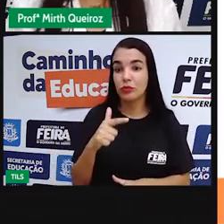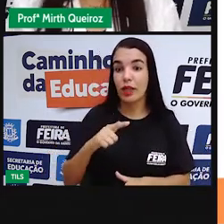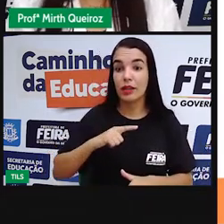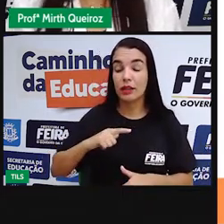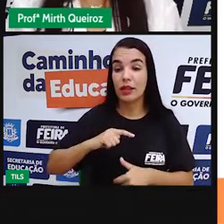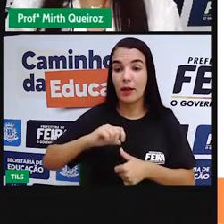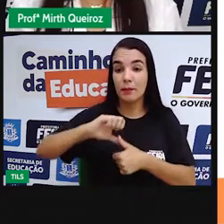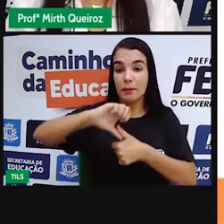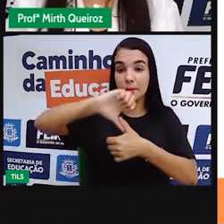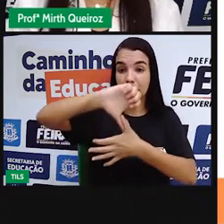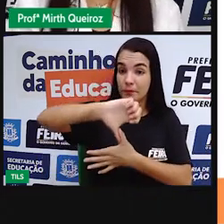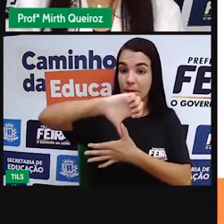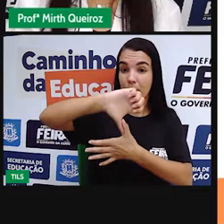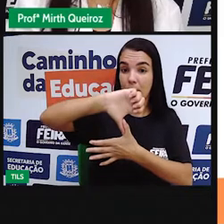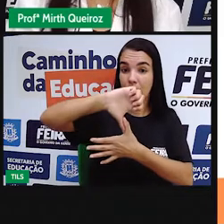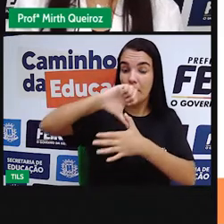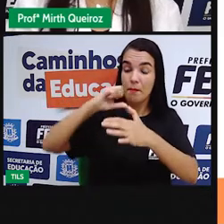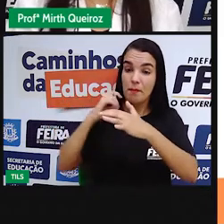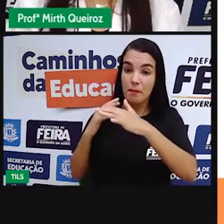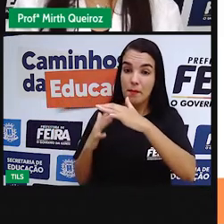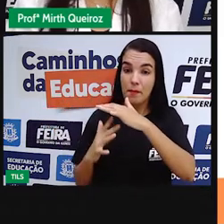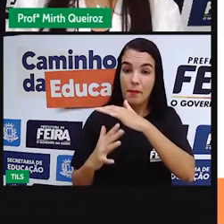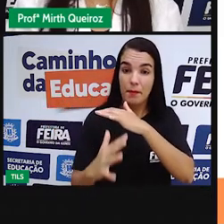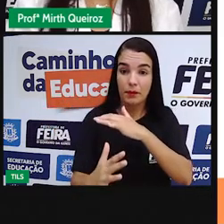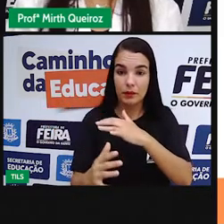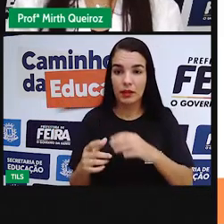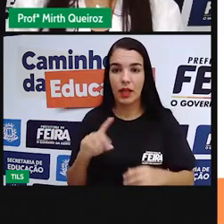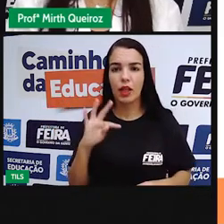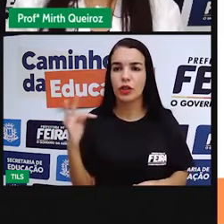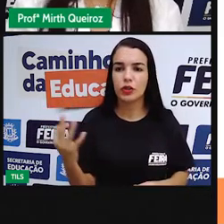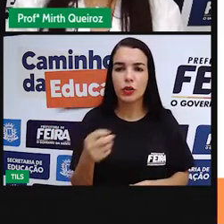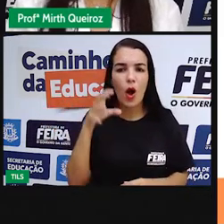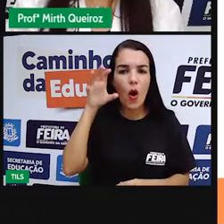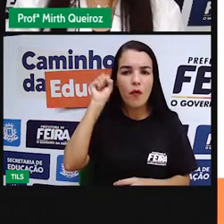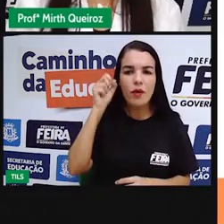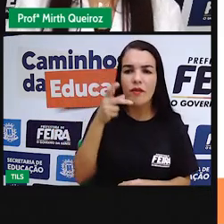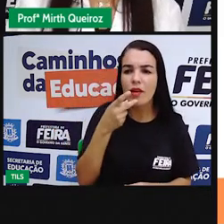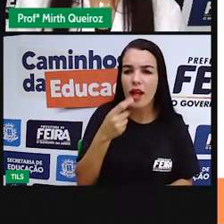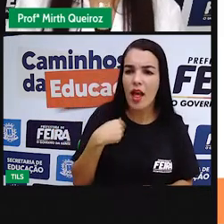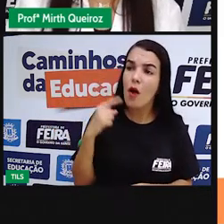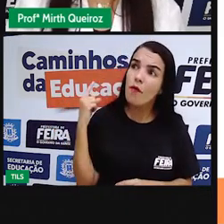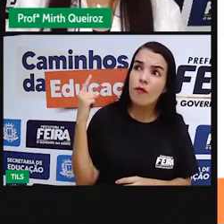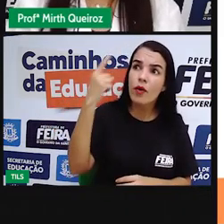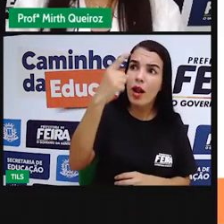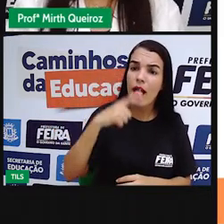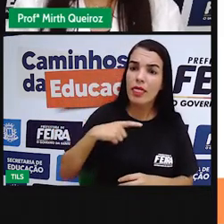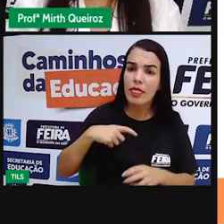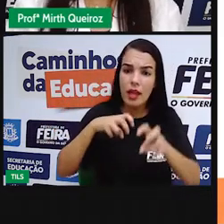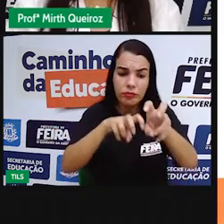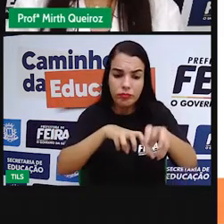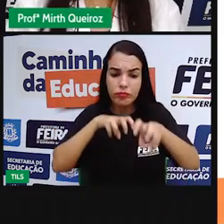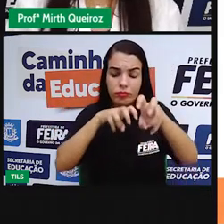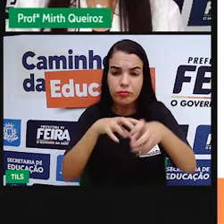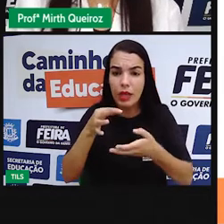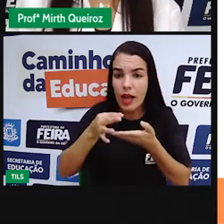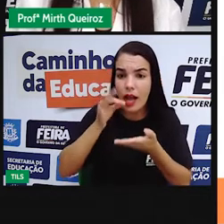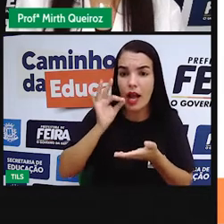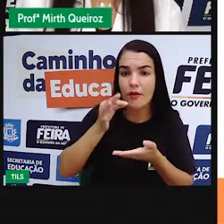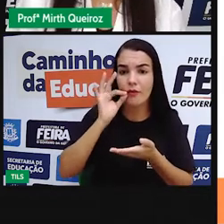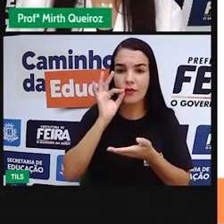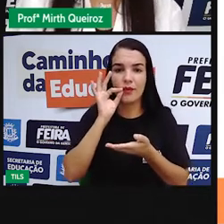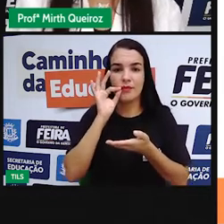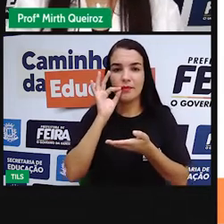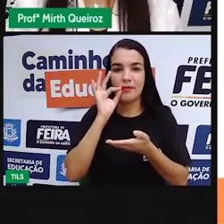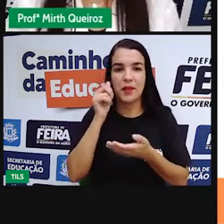América emigrar. A todo momento nós ouvimos dizer: eu vou lá onde tem colheita do café. De